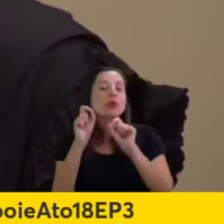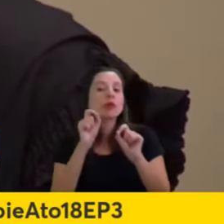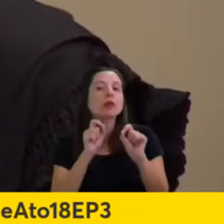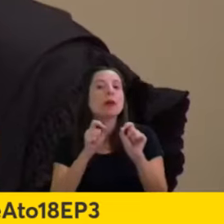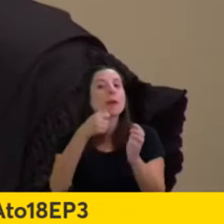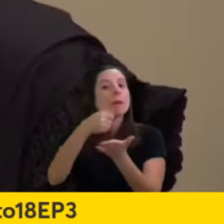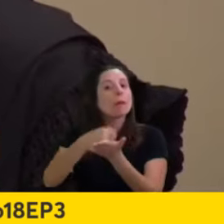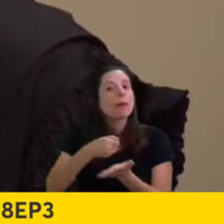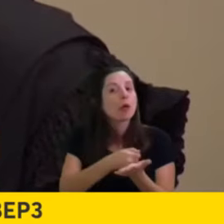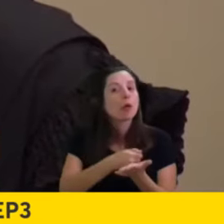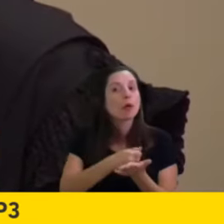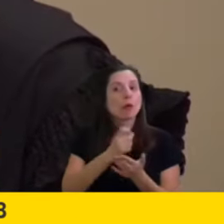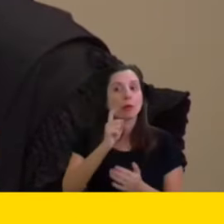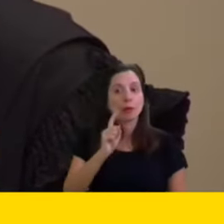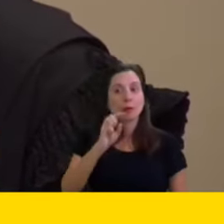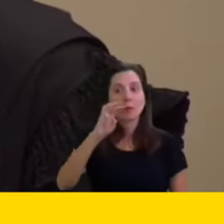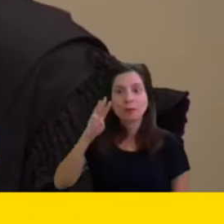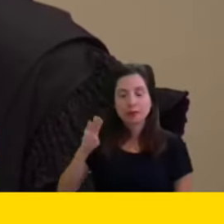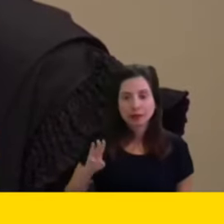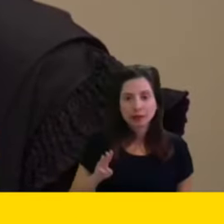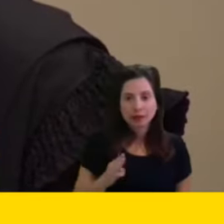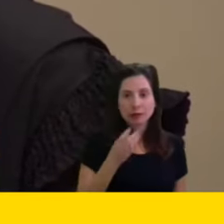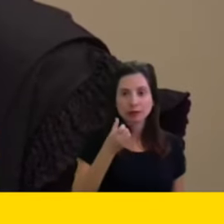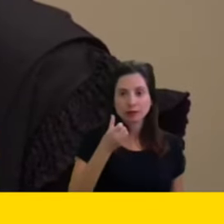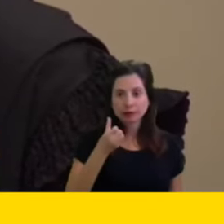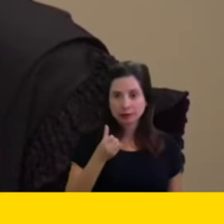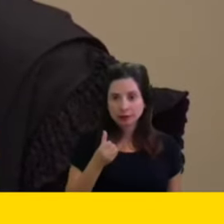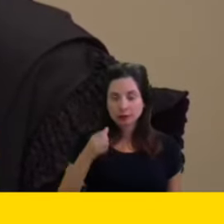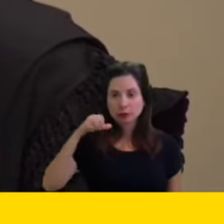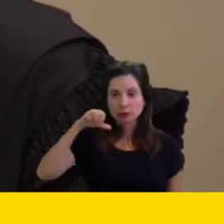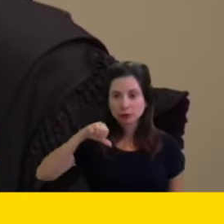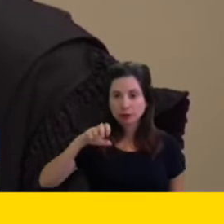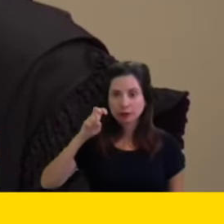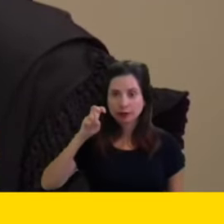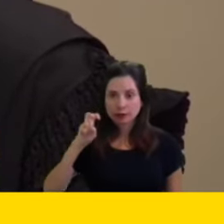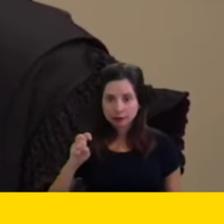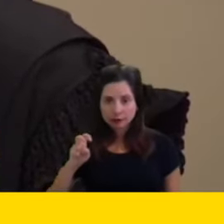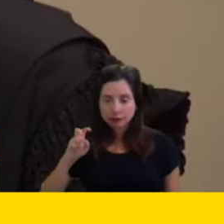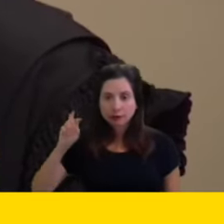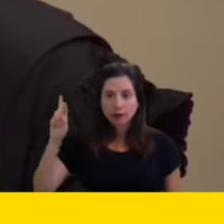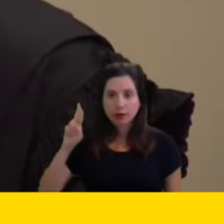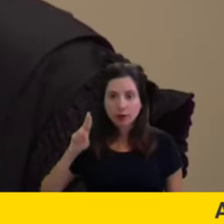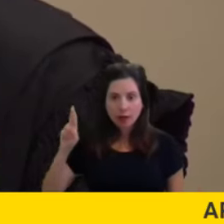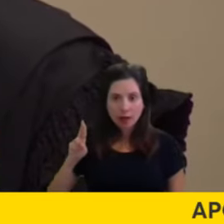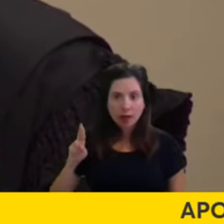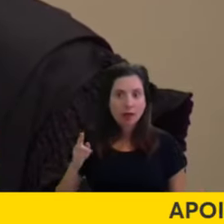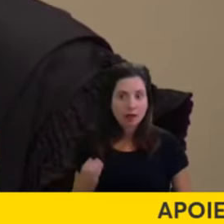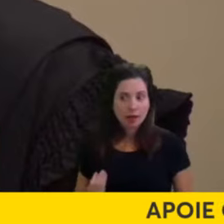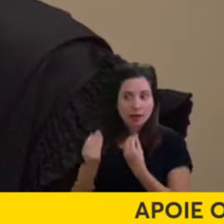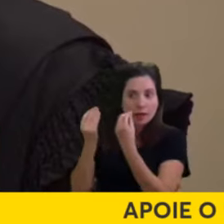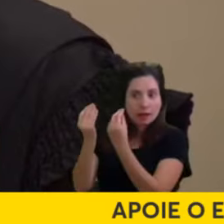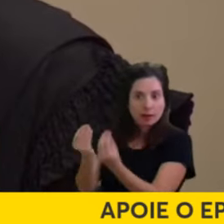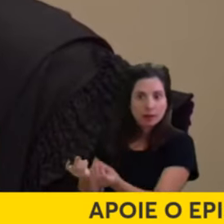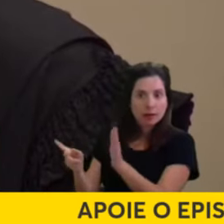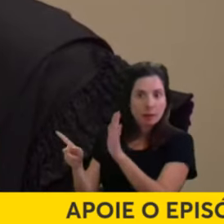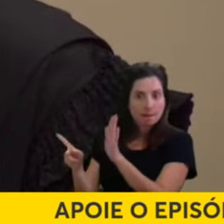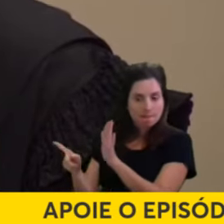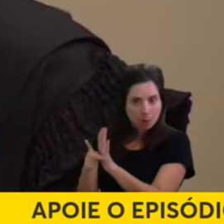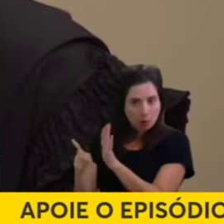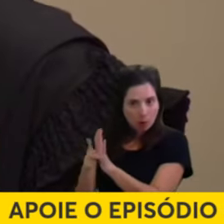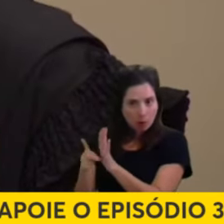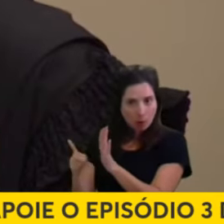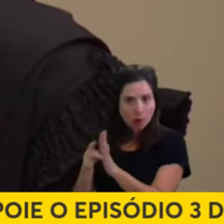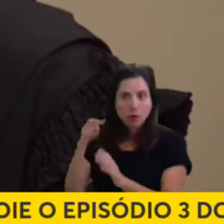R 1.98.62 em benefício do então filiado Sérgio moro este dado por si só não